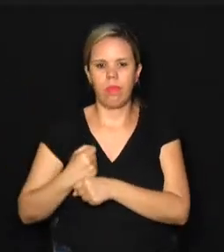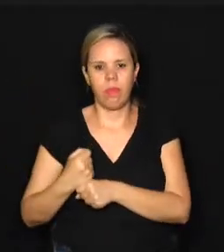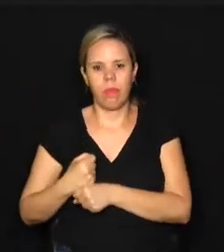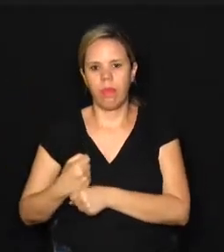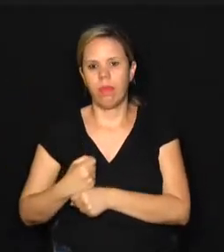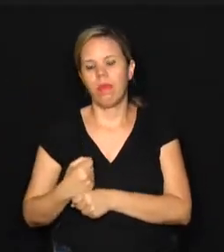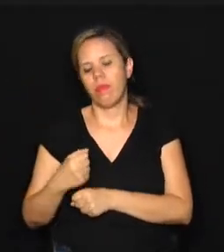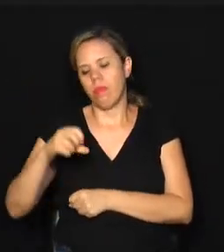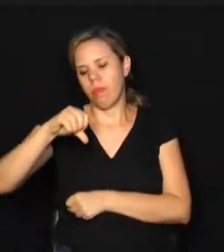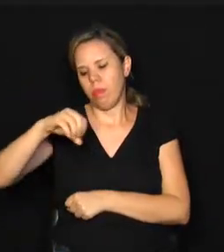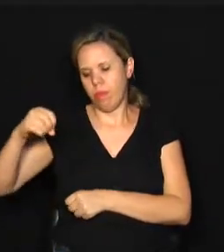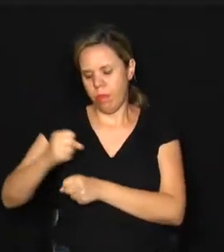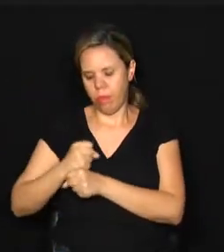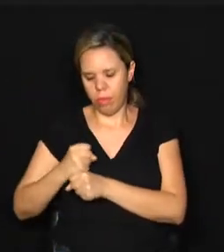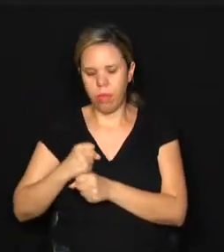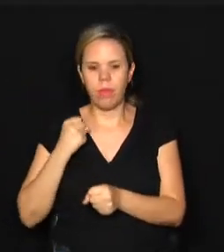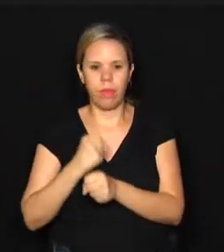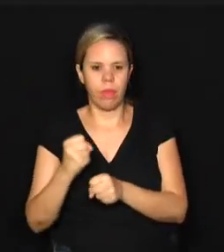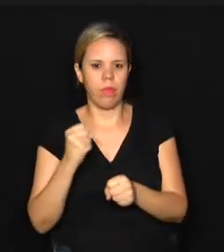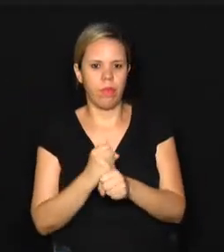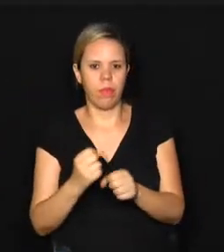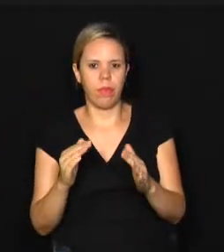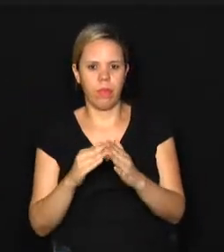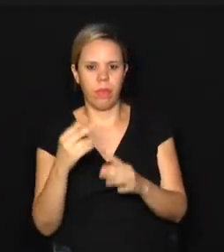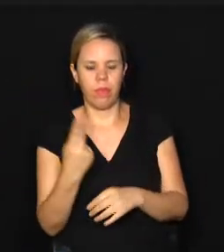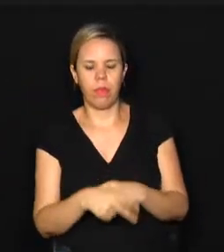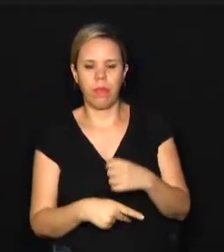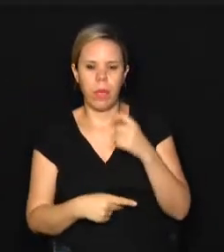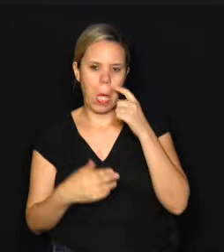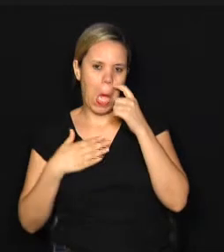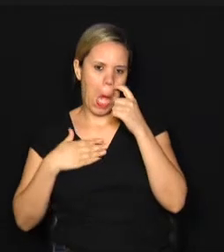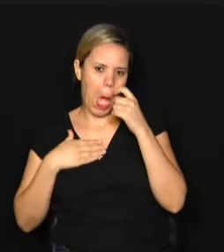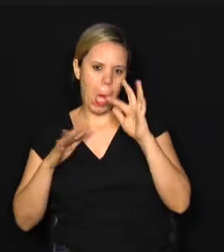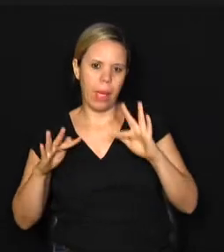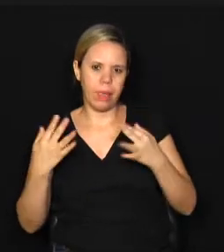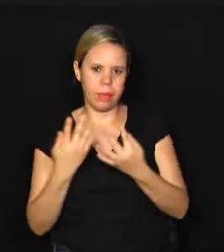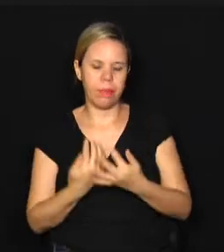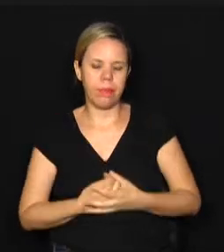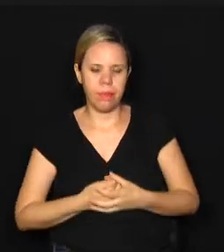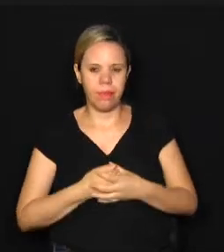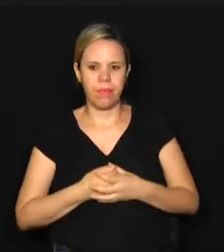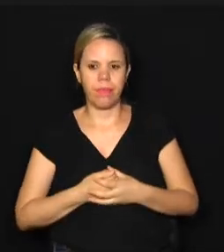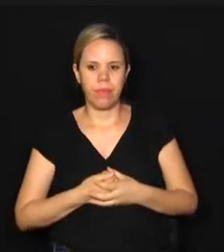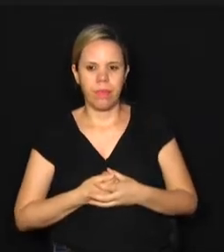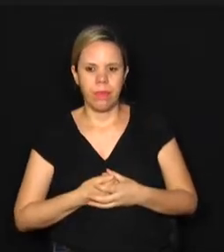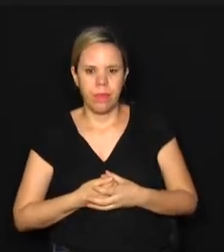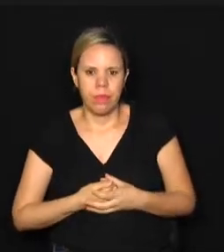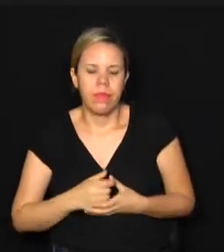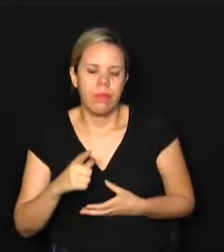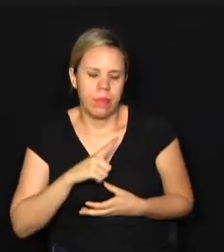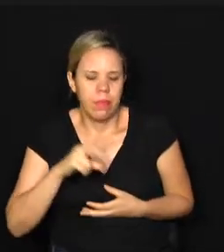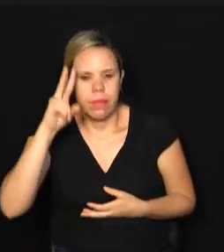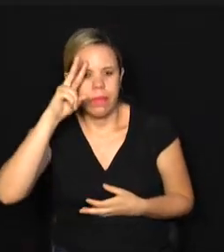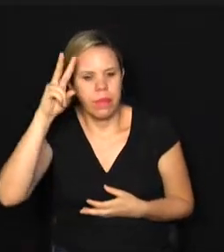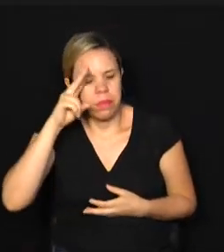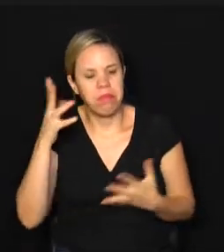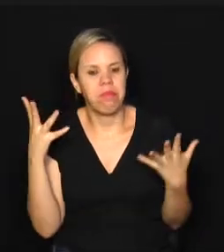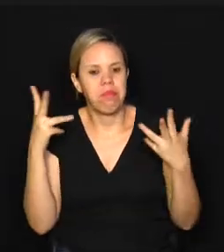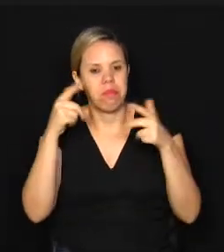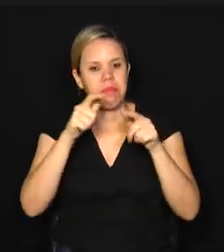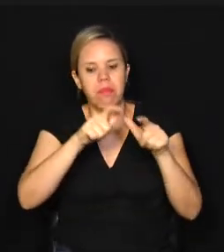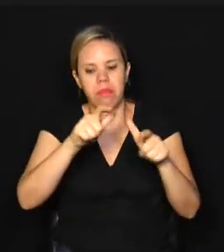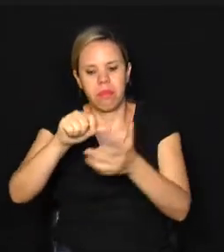90, construí a nossa residência. A minha família tem uma história muito bonita nessa